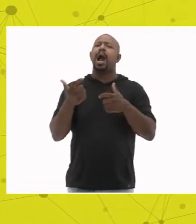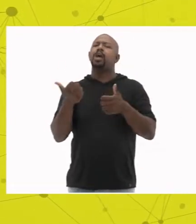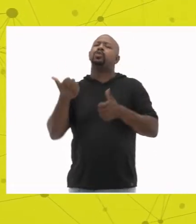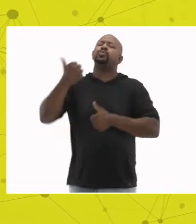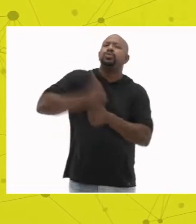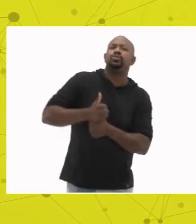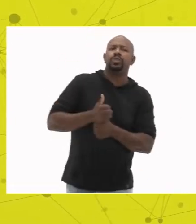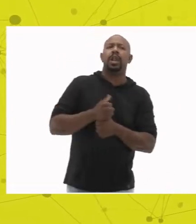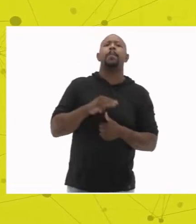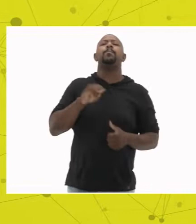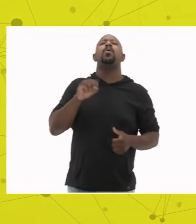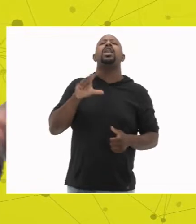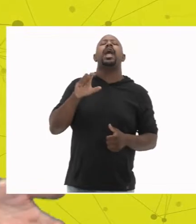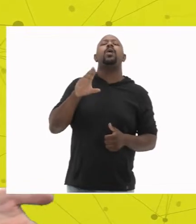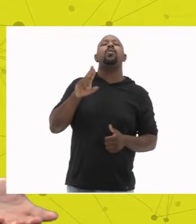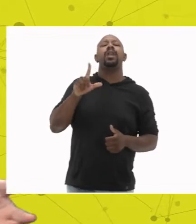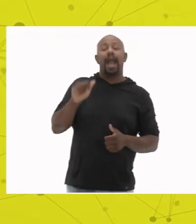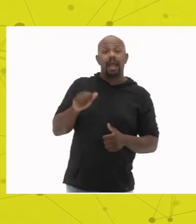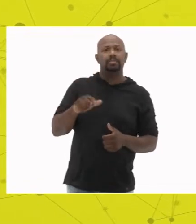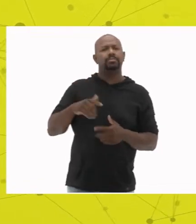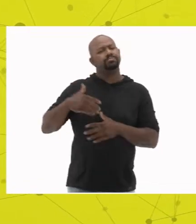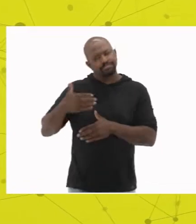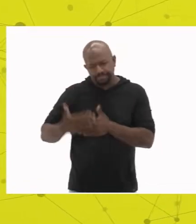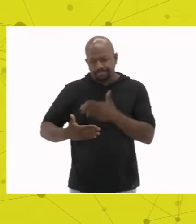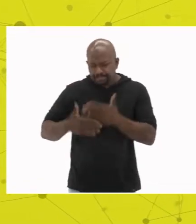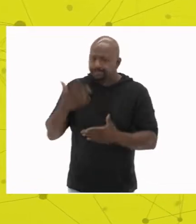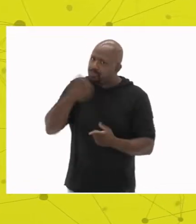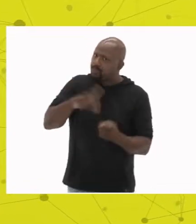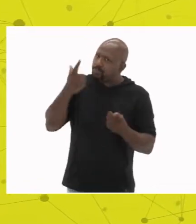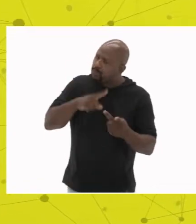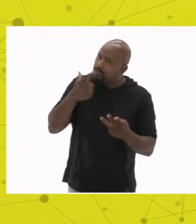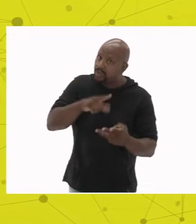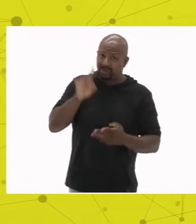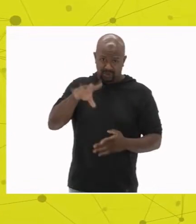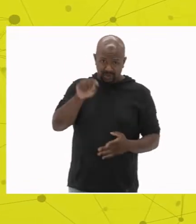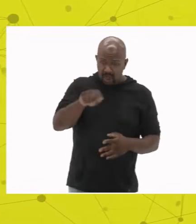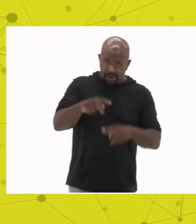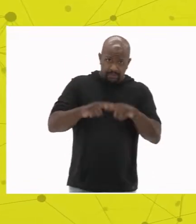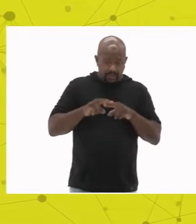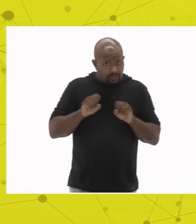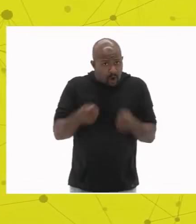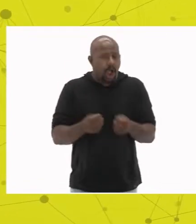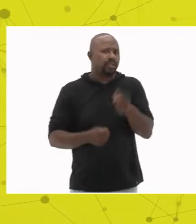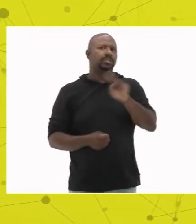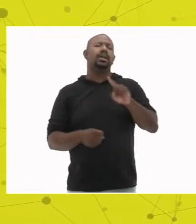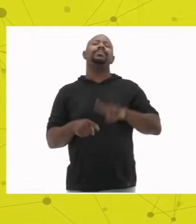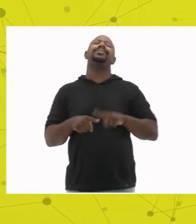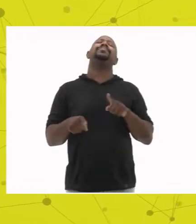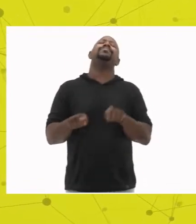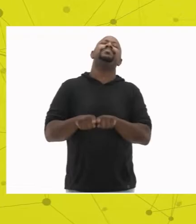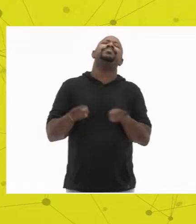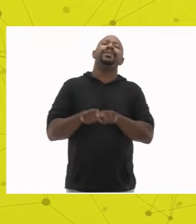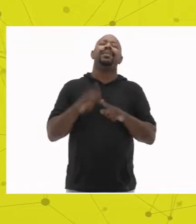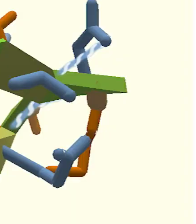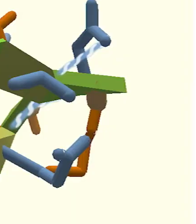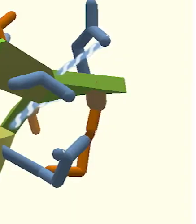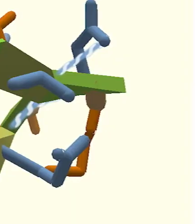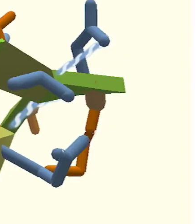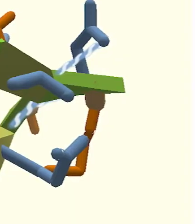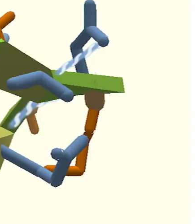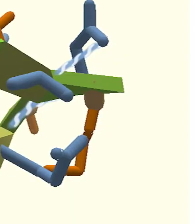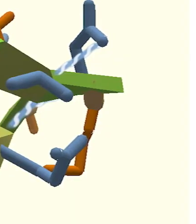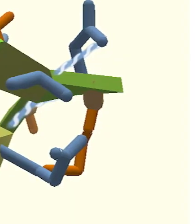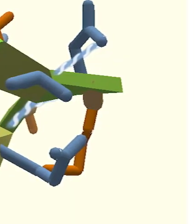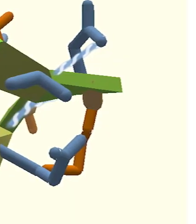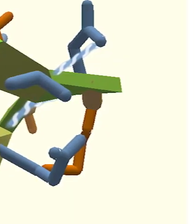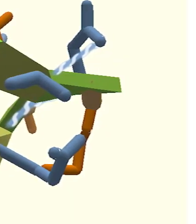para substituição molecular e de lá para cá, outras conquistas aconteceram não somente pelo esforço, mas pela diversão.